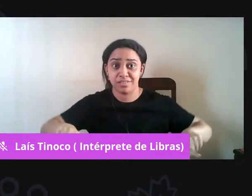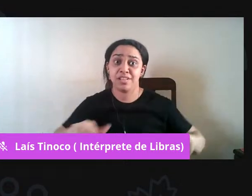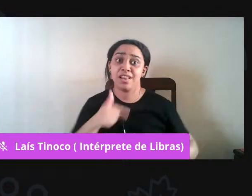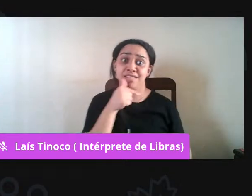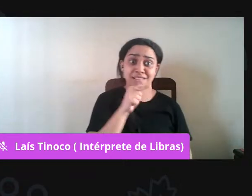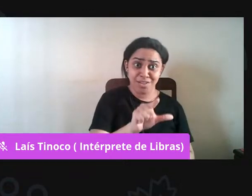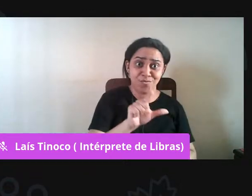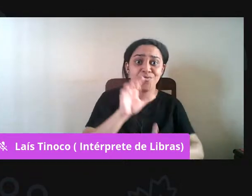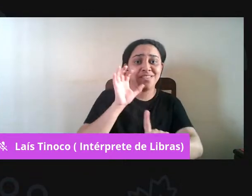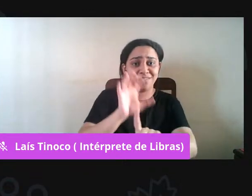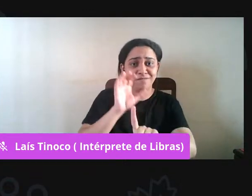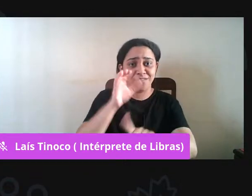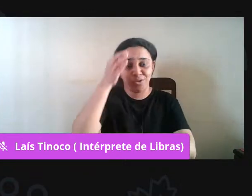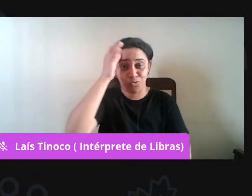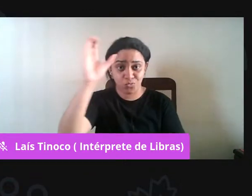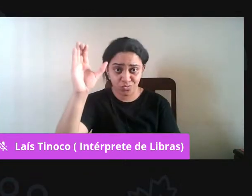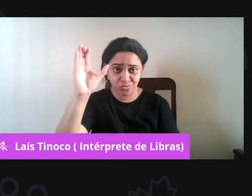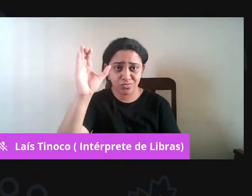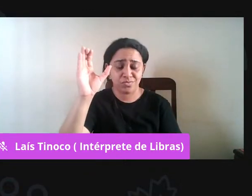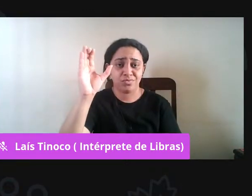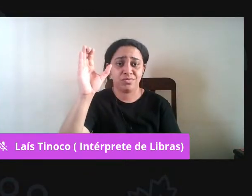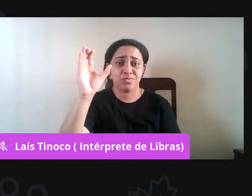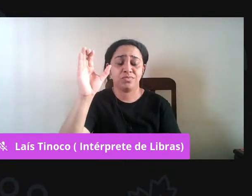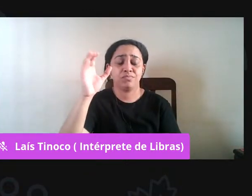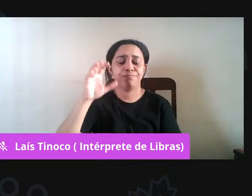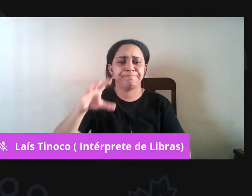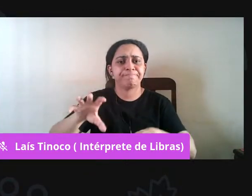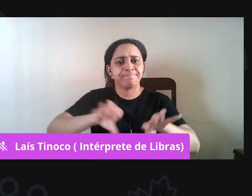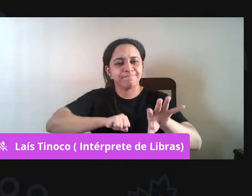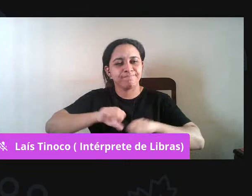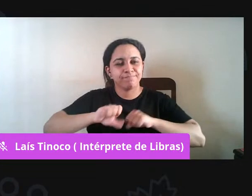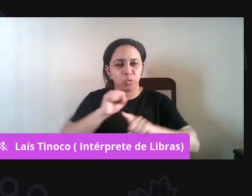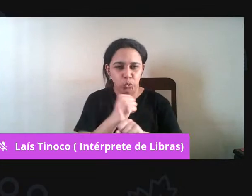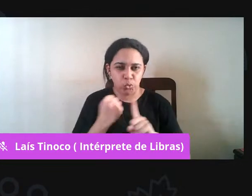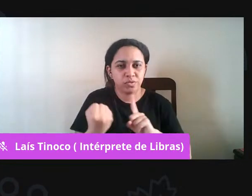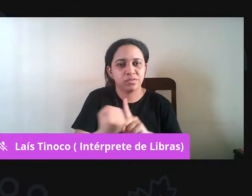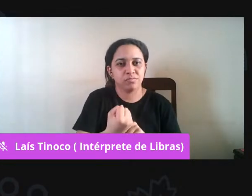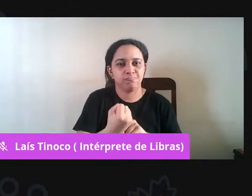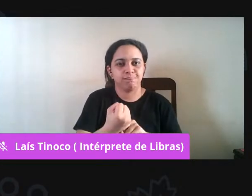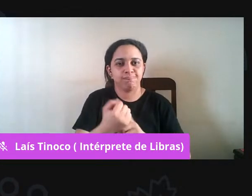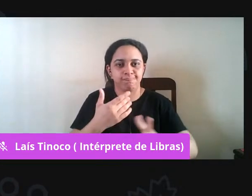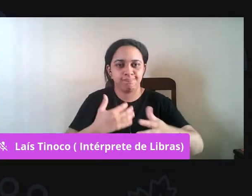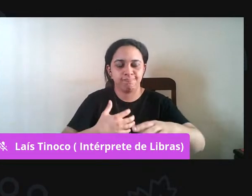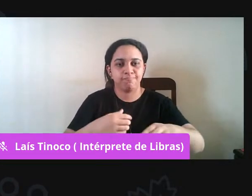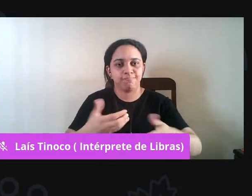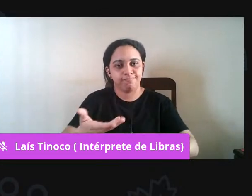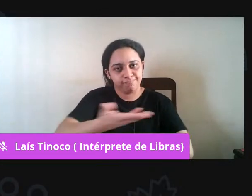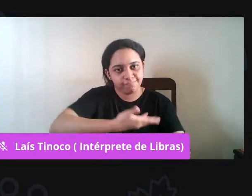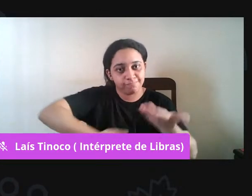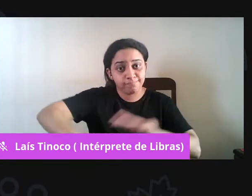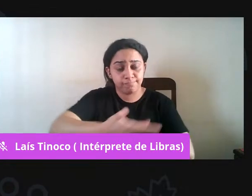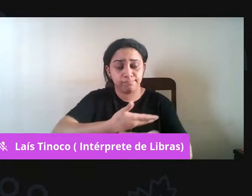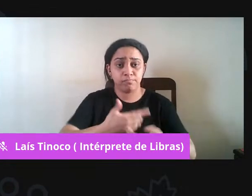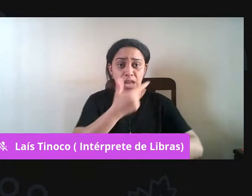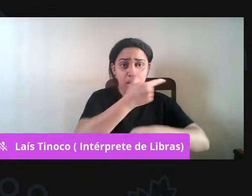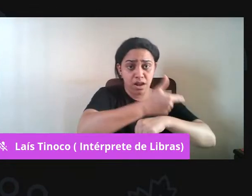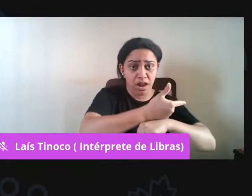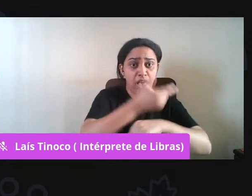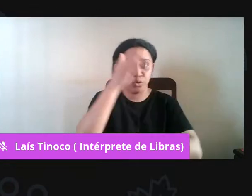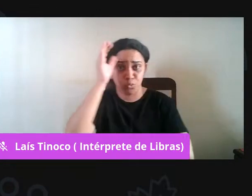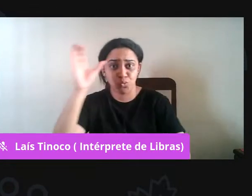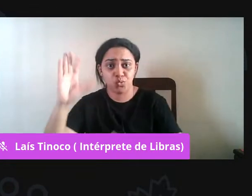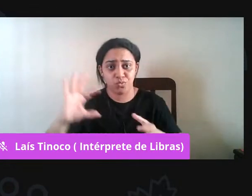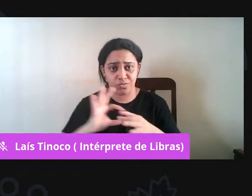como conhecimento socialmente adquirido. Definida a nova área de estudo que relaciona lexicultura,